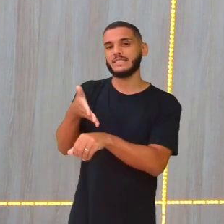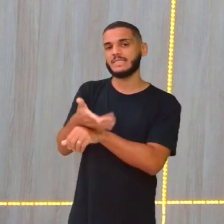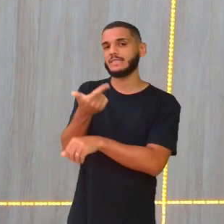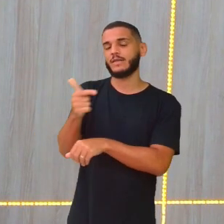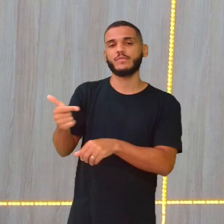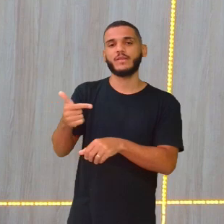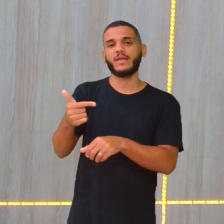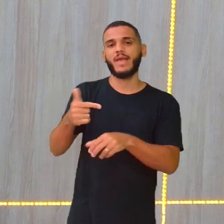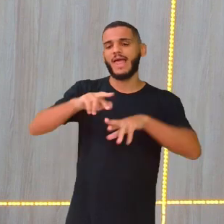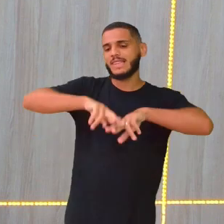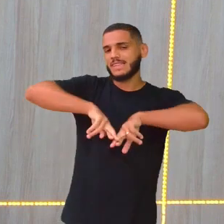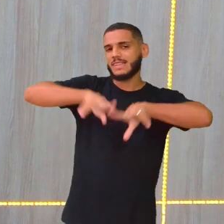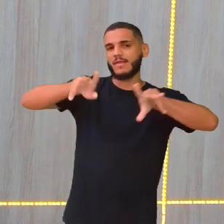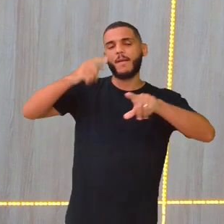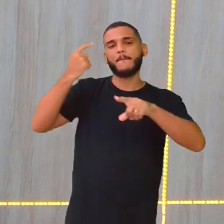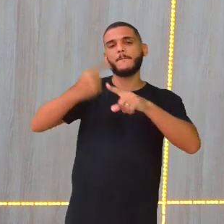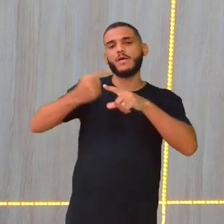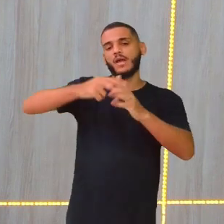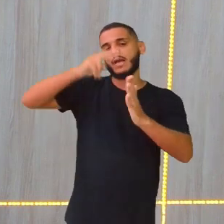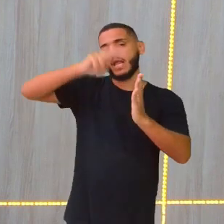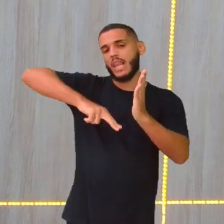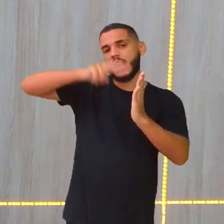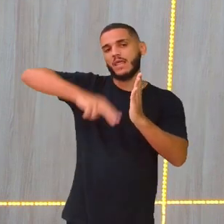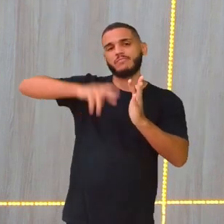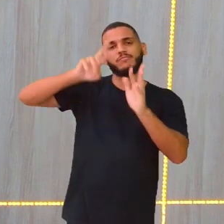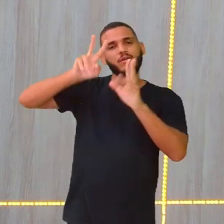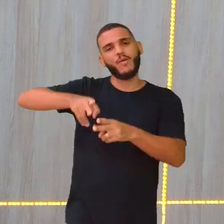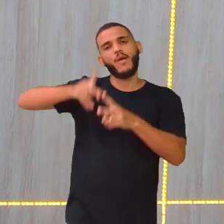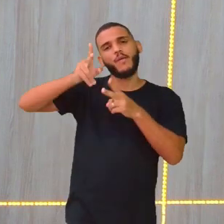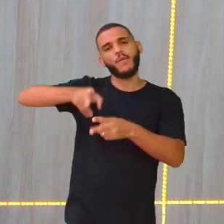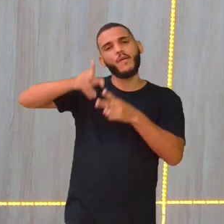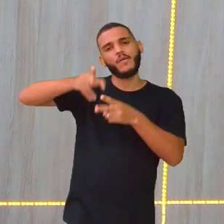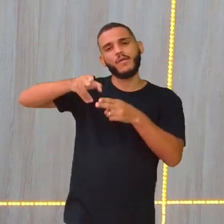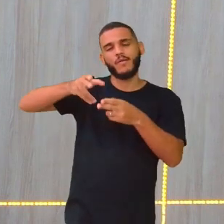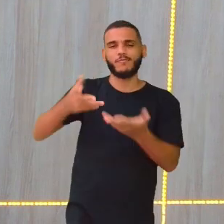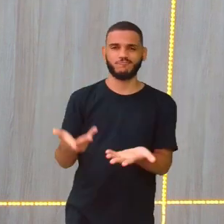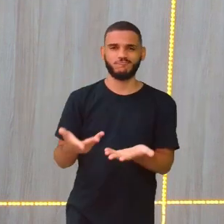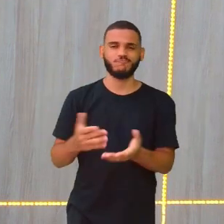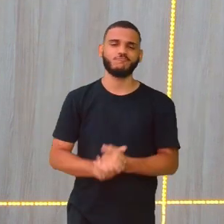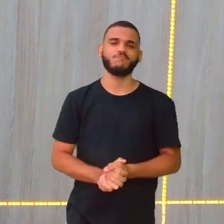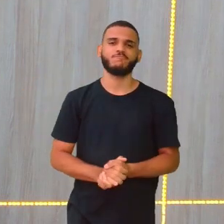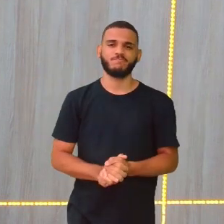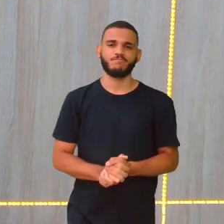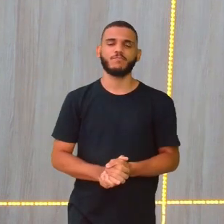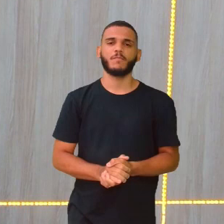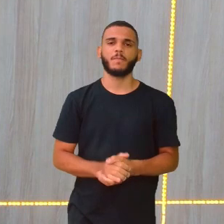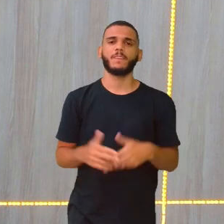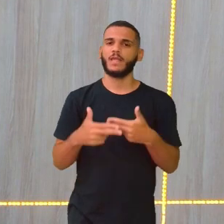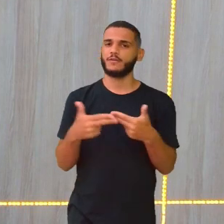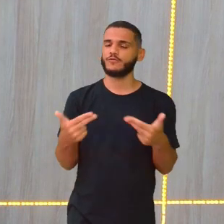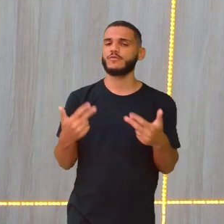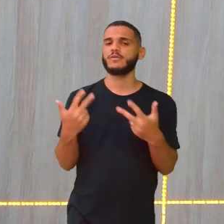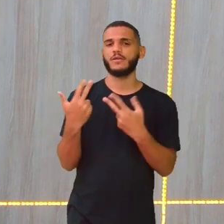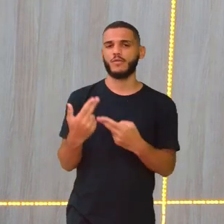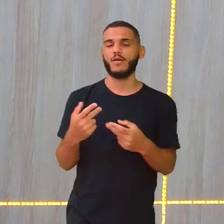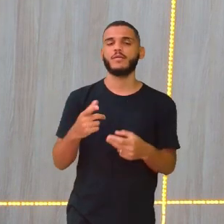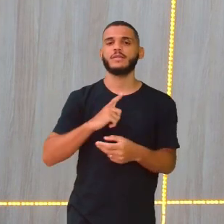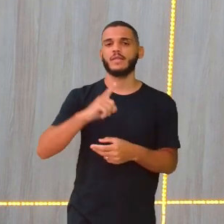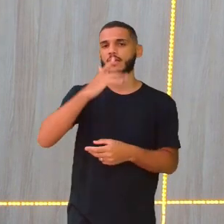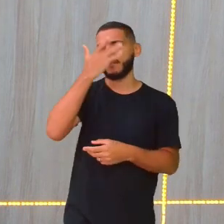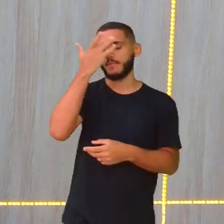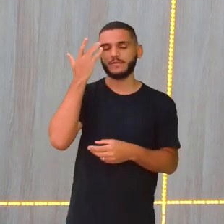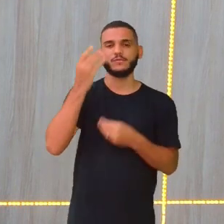gente acaba lendo sempre os mesmos racismos, os mesmos estereótipos, consumindo as mesmas coisas, quando a gente tem pessoas